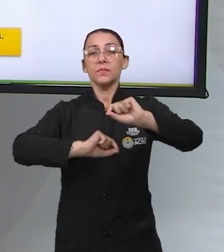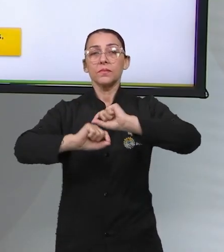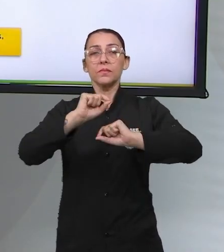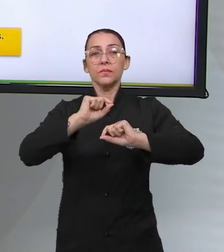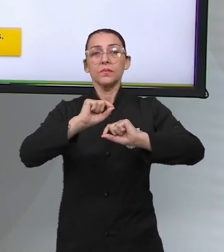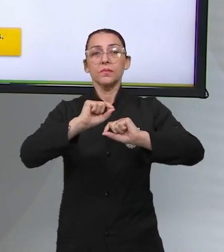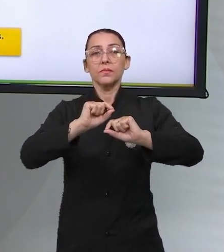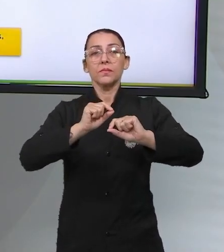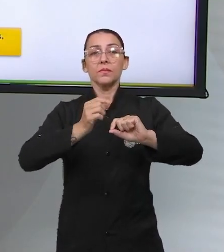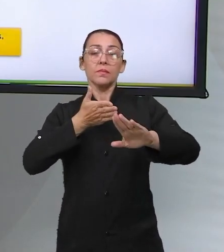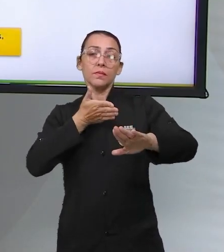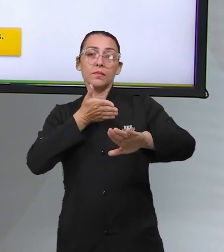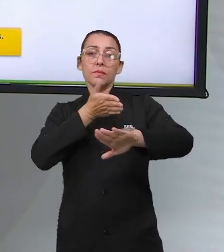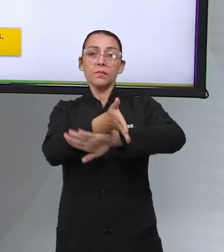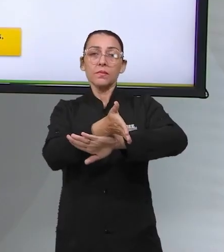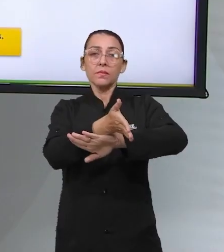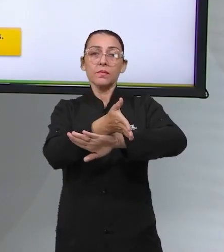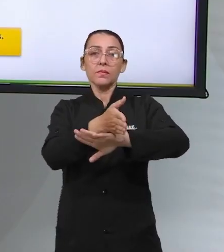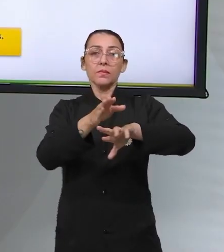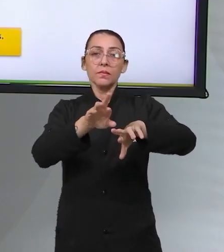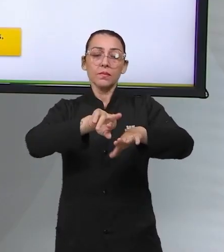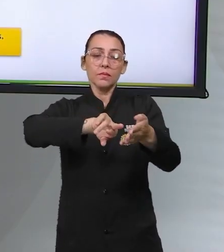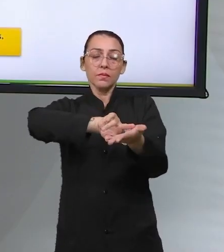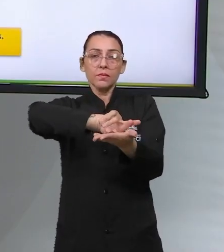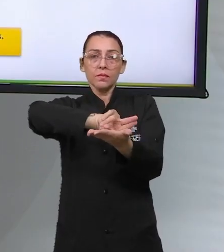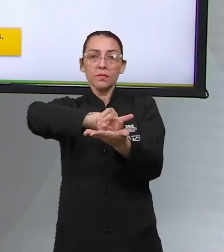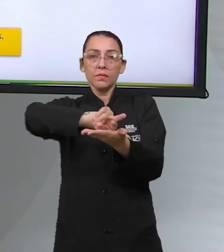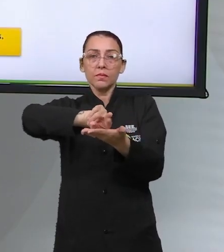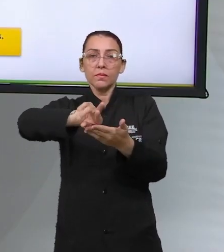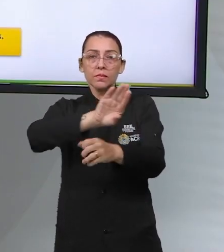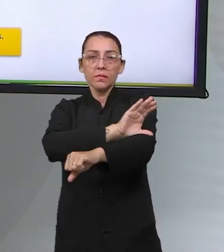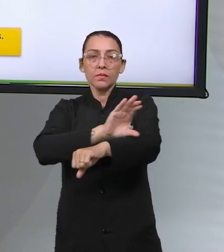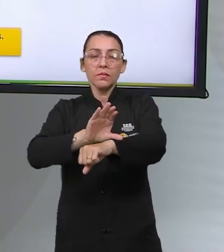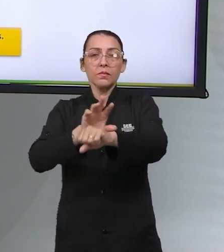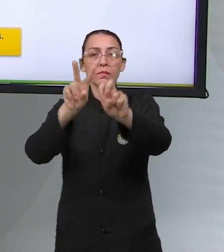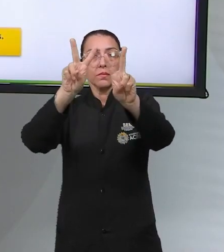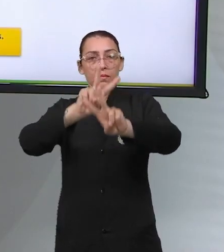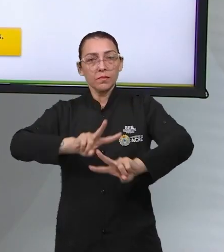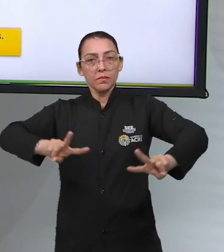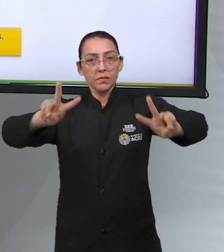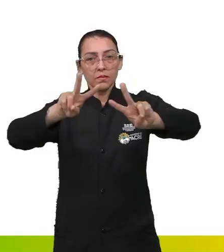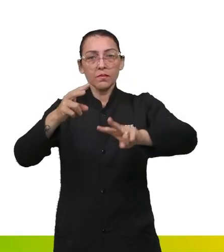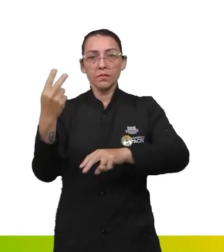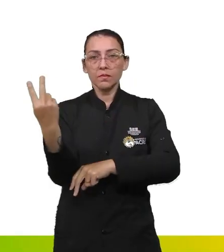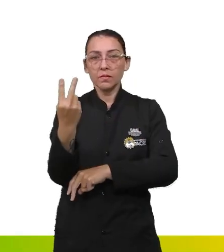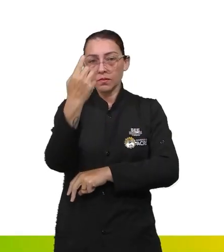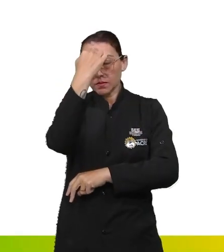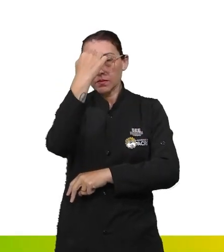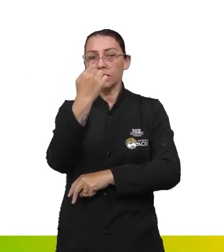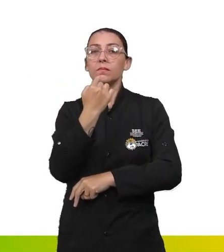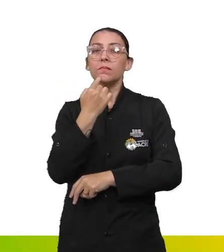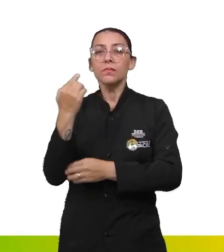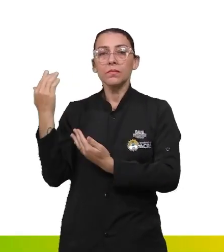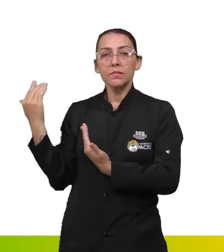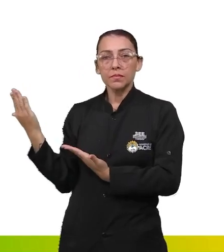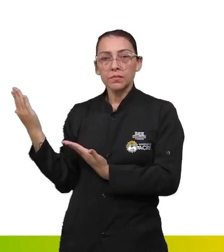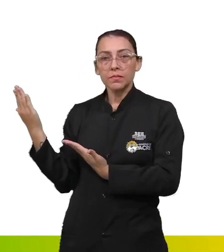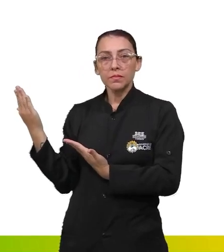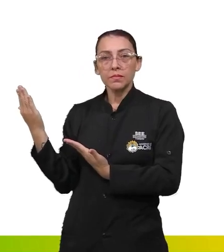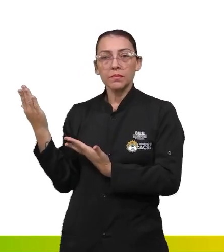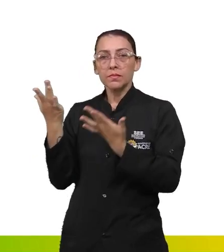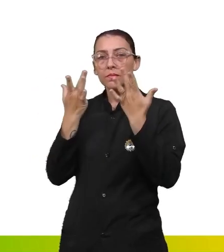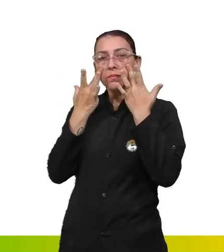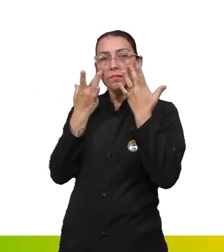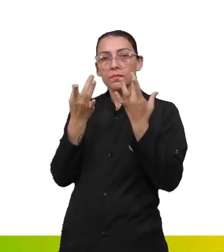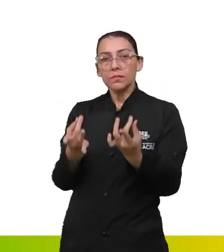do acesso à diversidade cultural. Vocês vão visualizar agora essa segunda imagem e vocês podem prestar